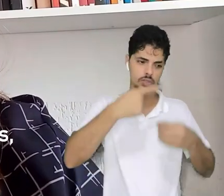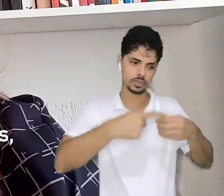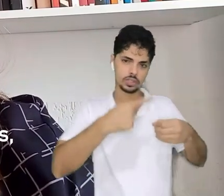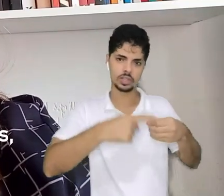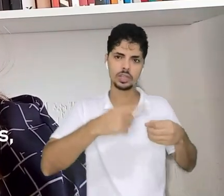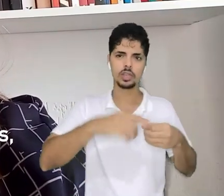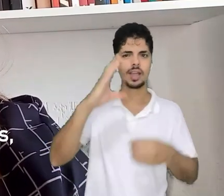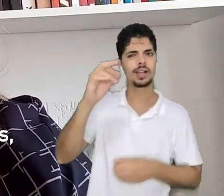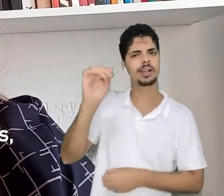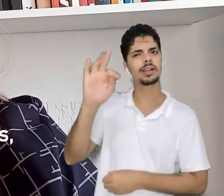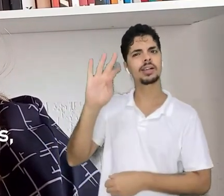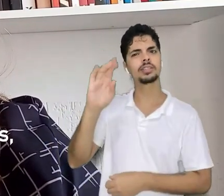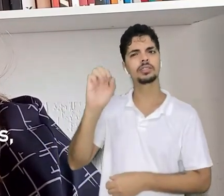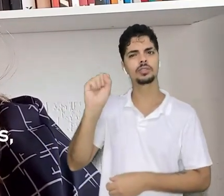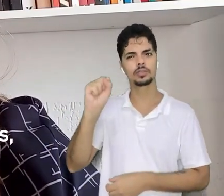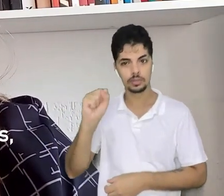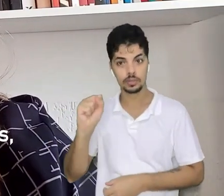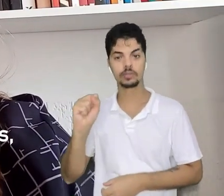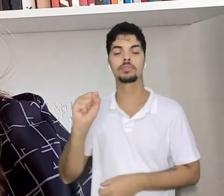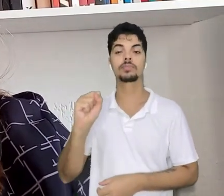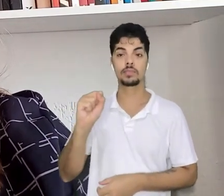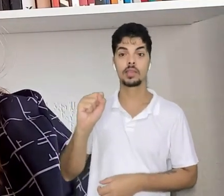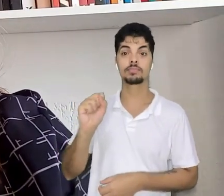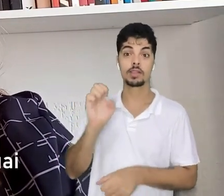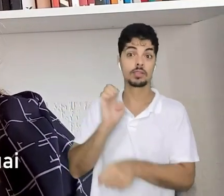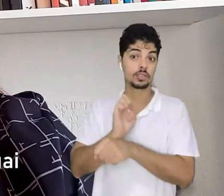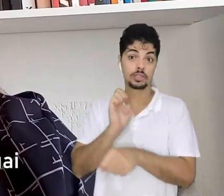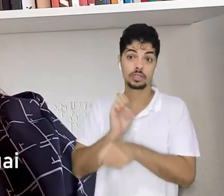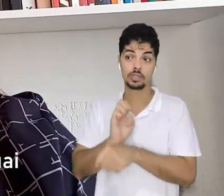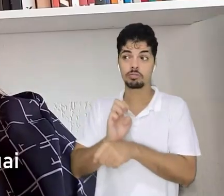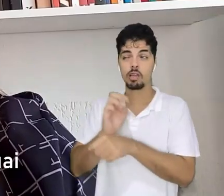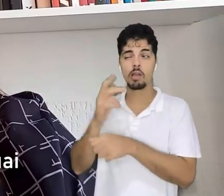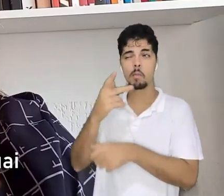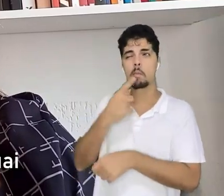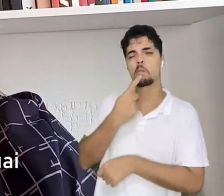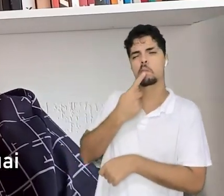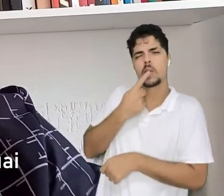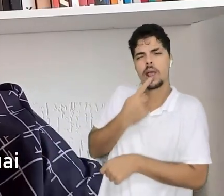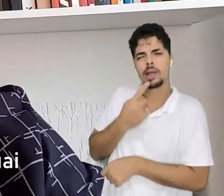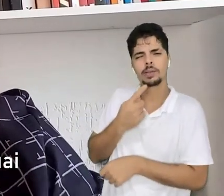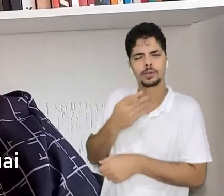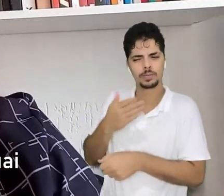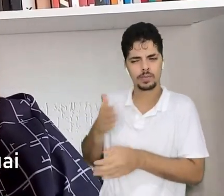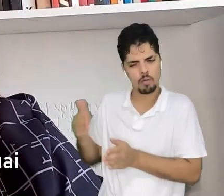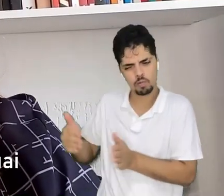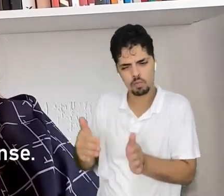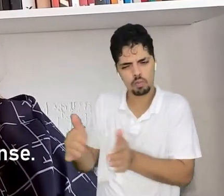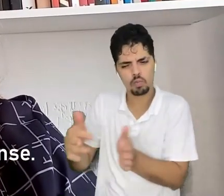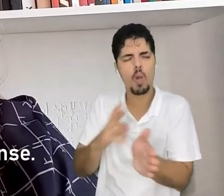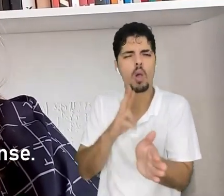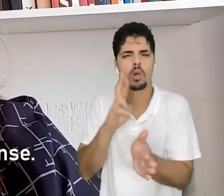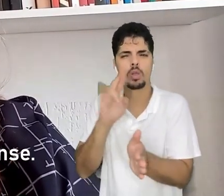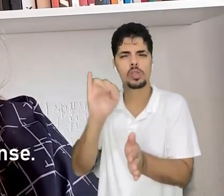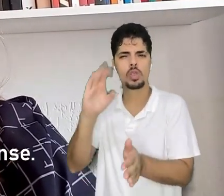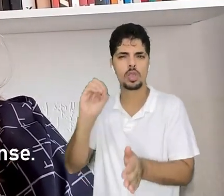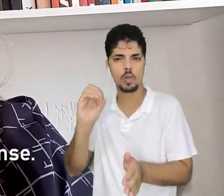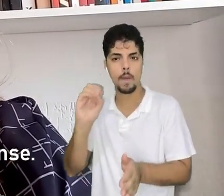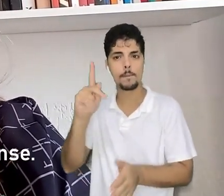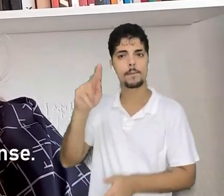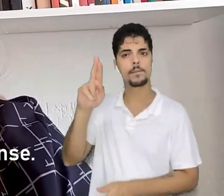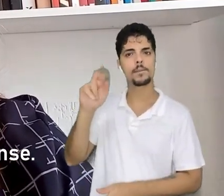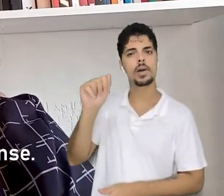município de Cáceres da rede estadual cidade que fica as margens do rio Paraguai no Pantanal